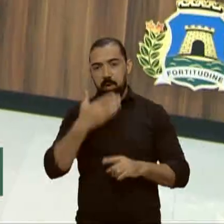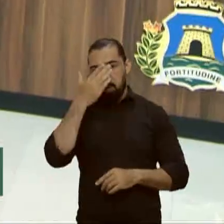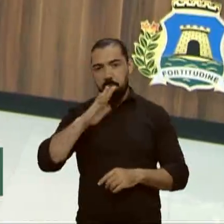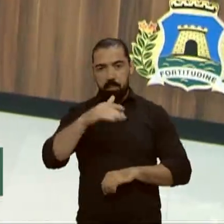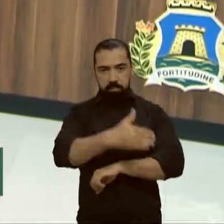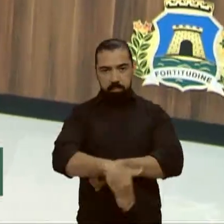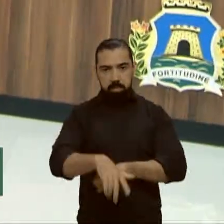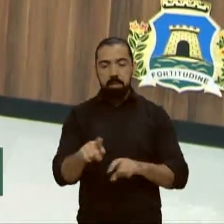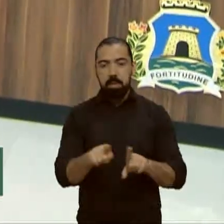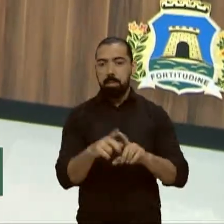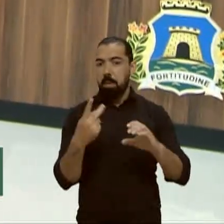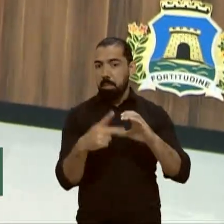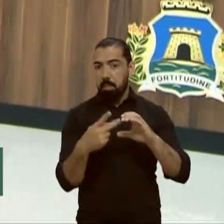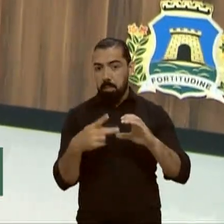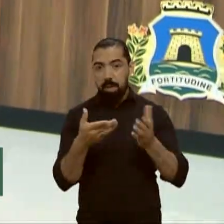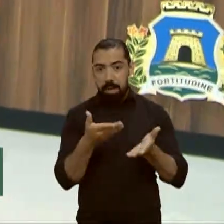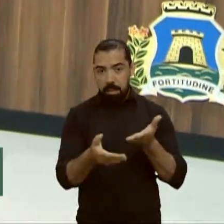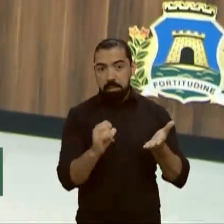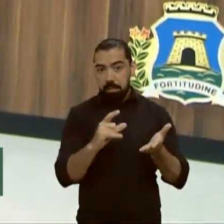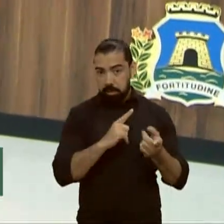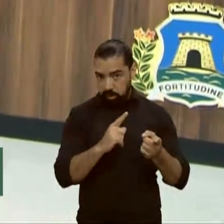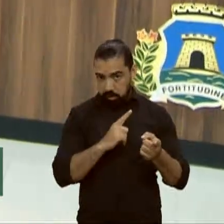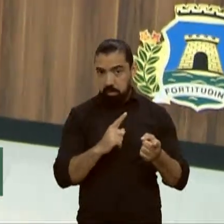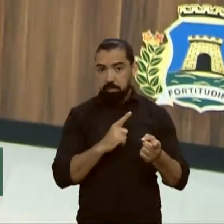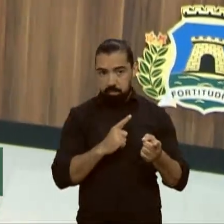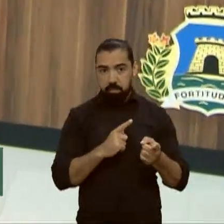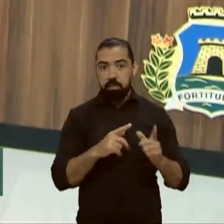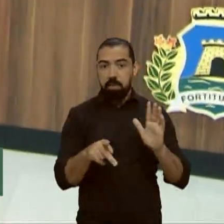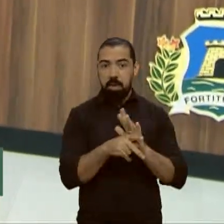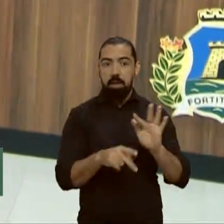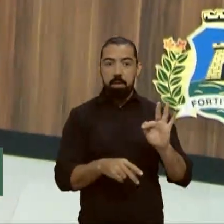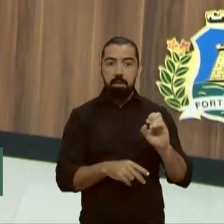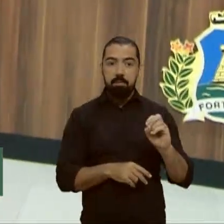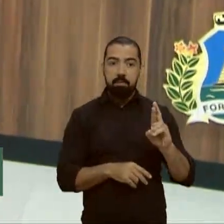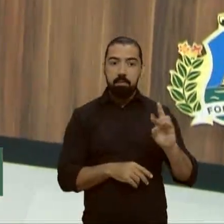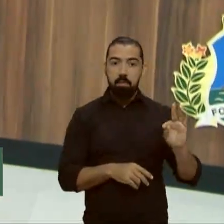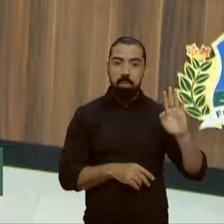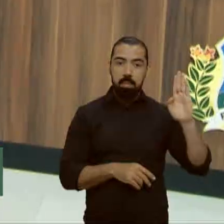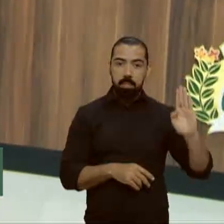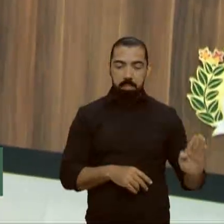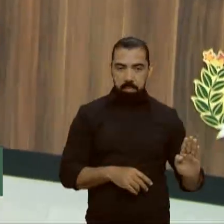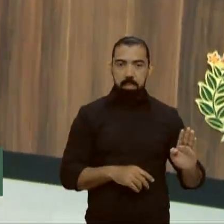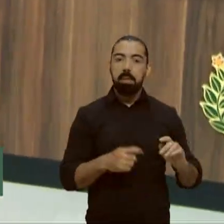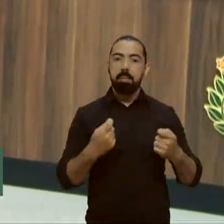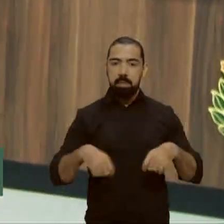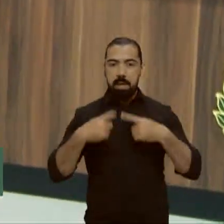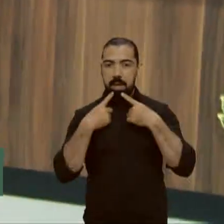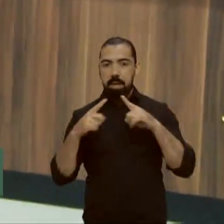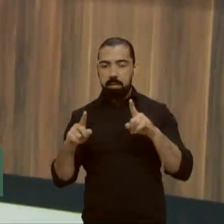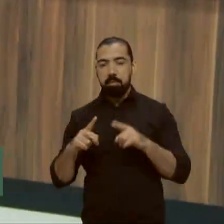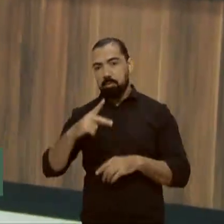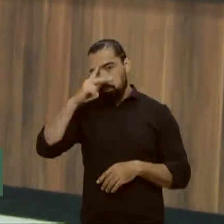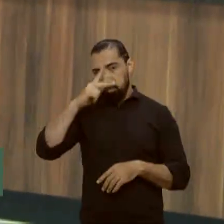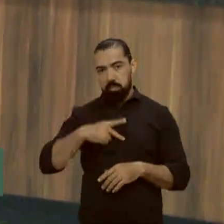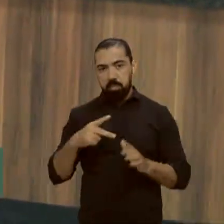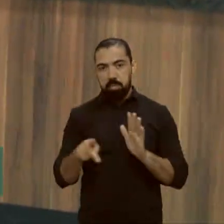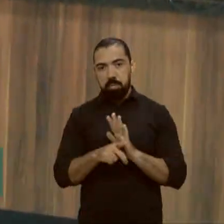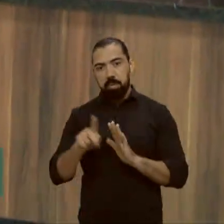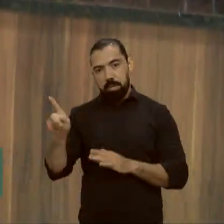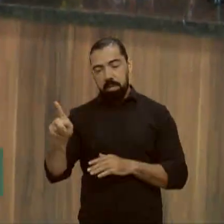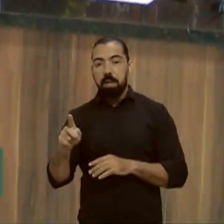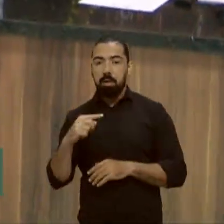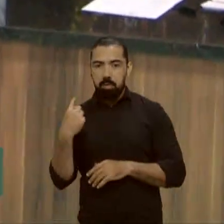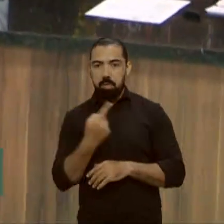os protocolos também de atendimento, se porventura tiver, da Forte Brasil. E, claro, ela vai ter que abrir a reclamação individualizada dela lá para a gente